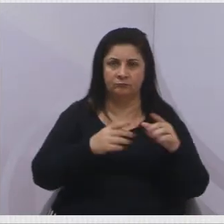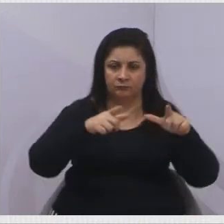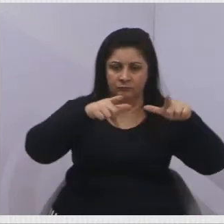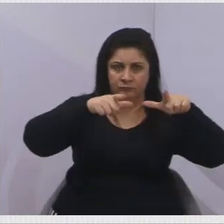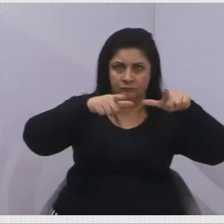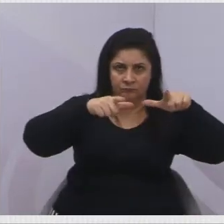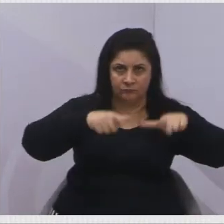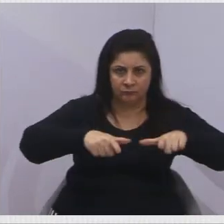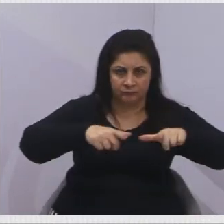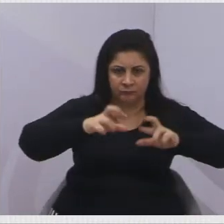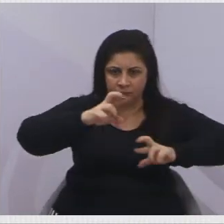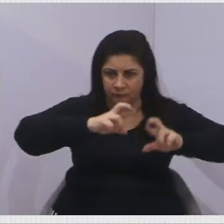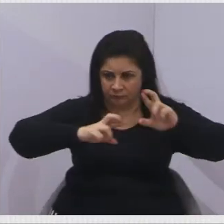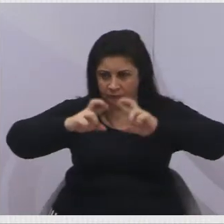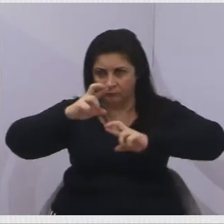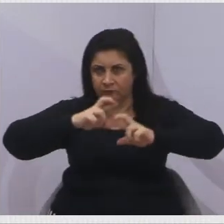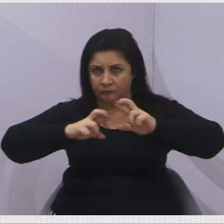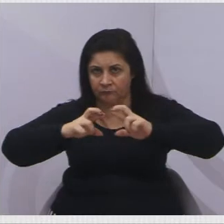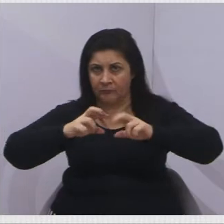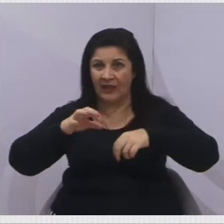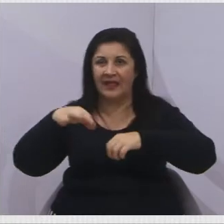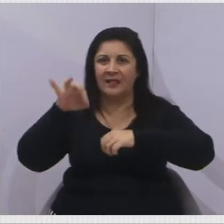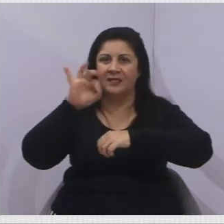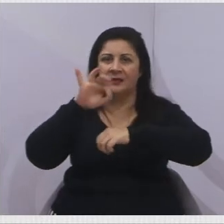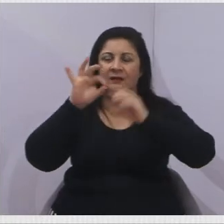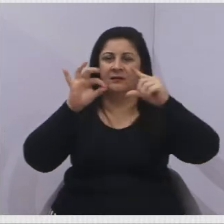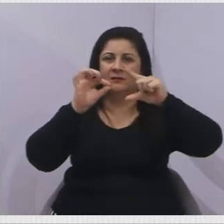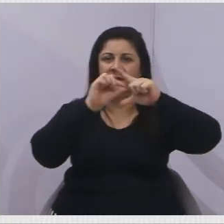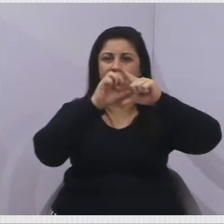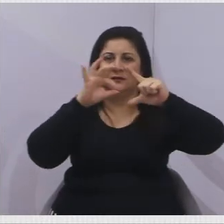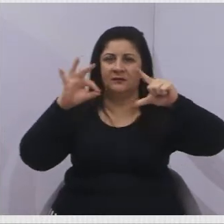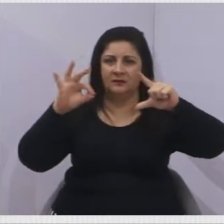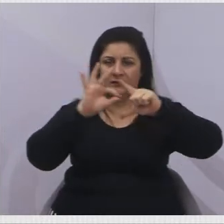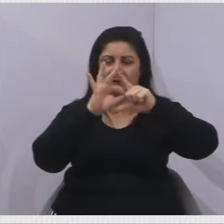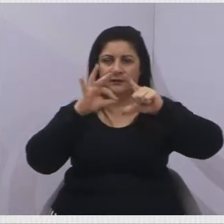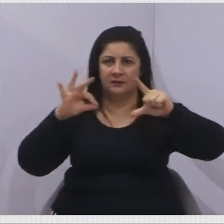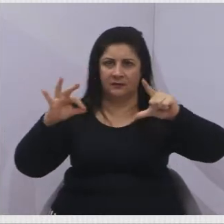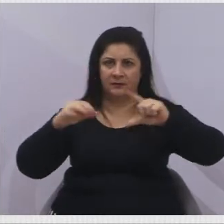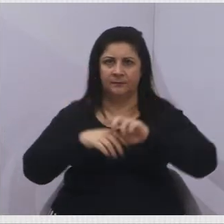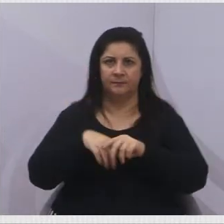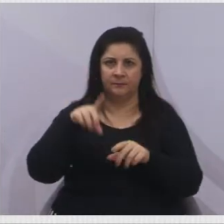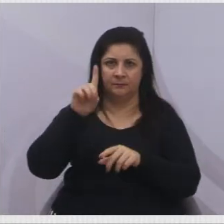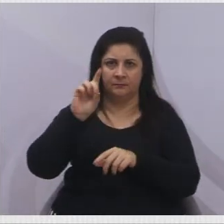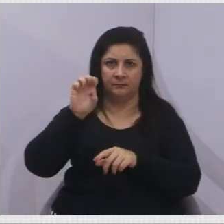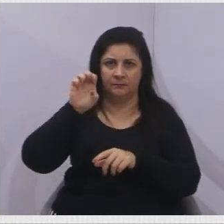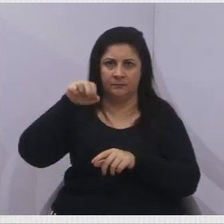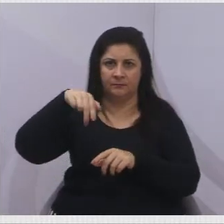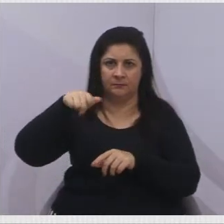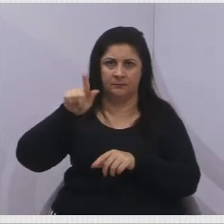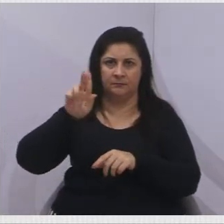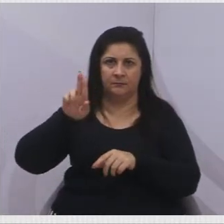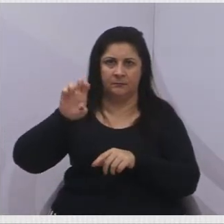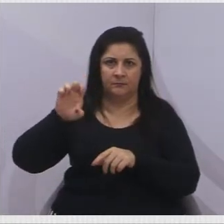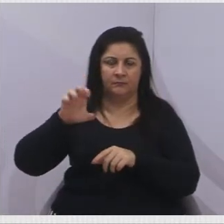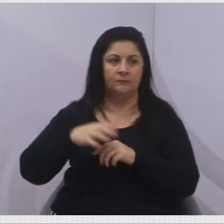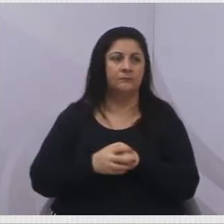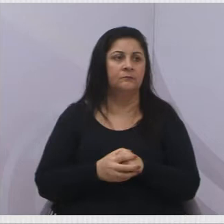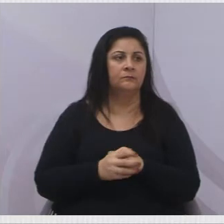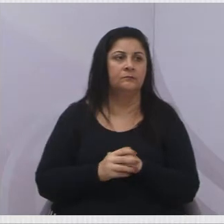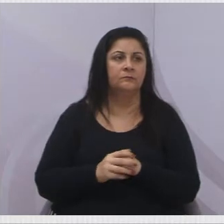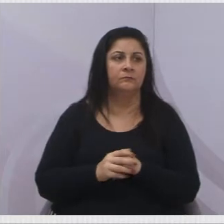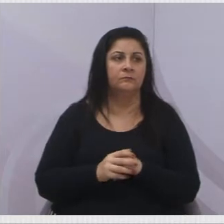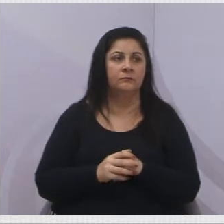para o controle do Aedes aegypti, uma redução de 25% com relação aos